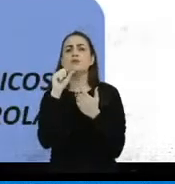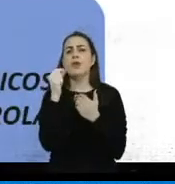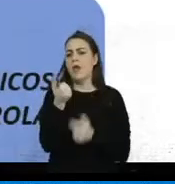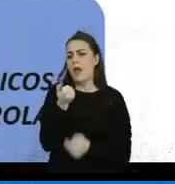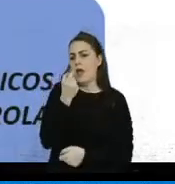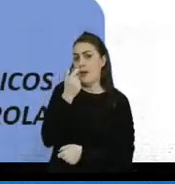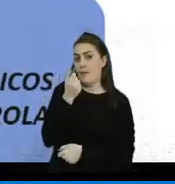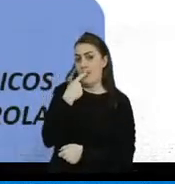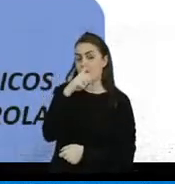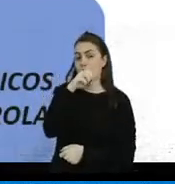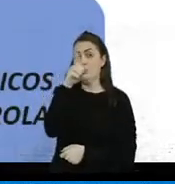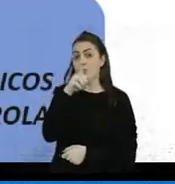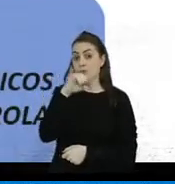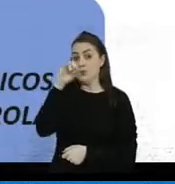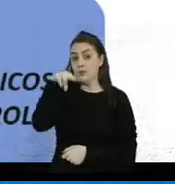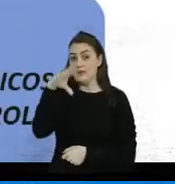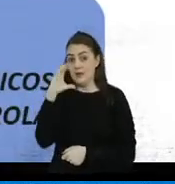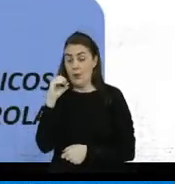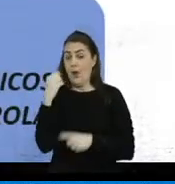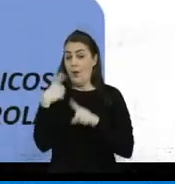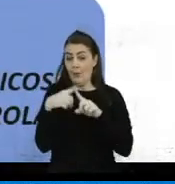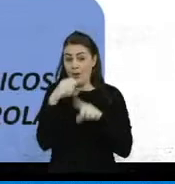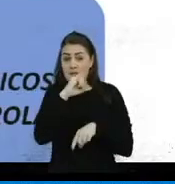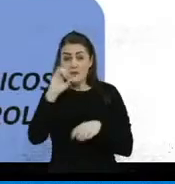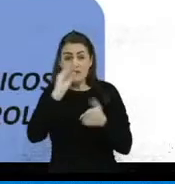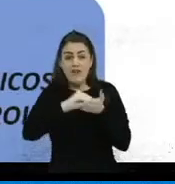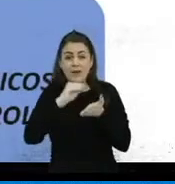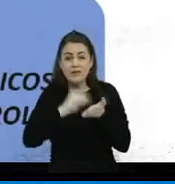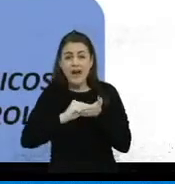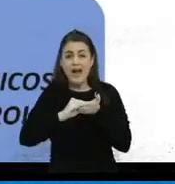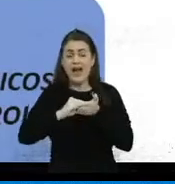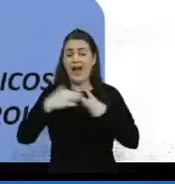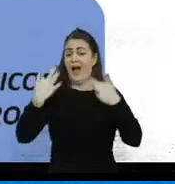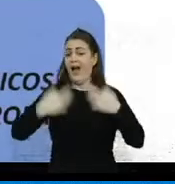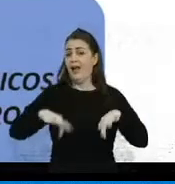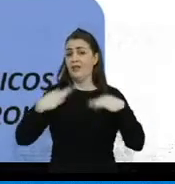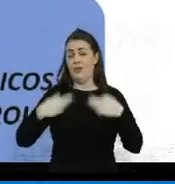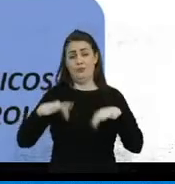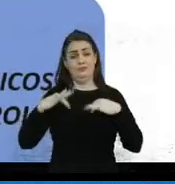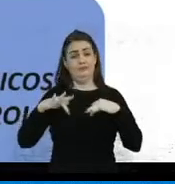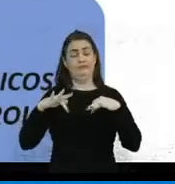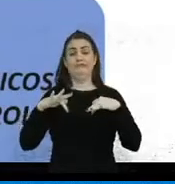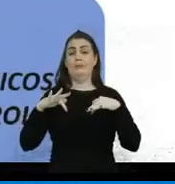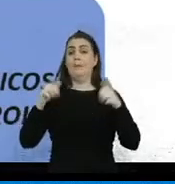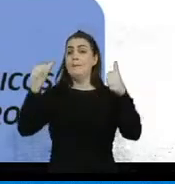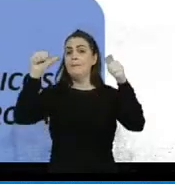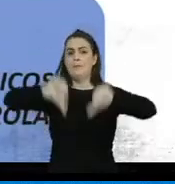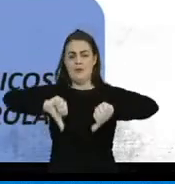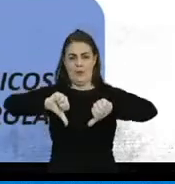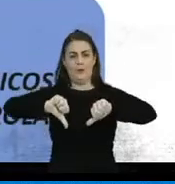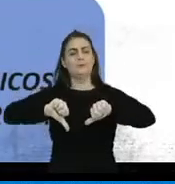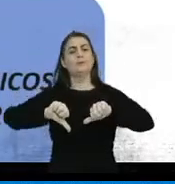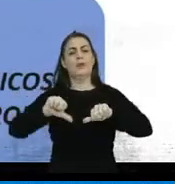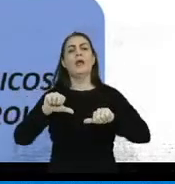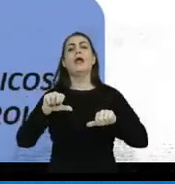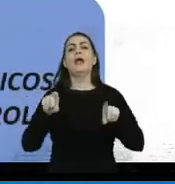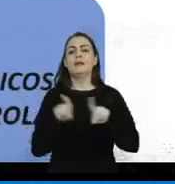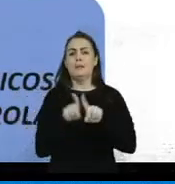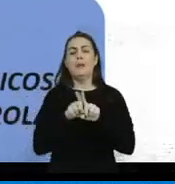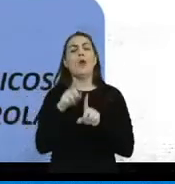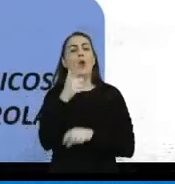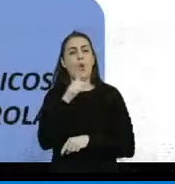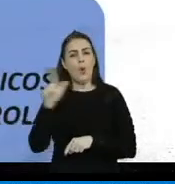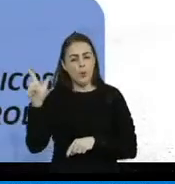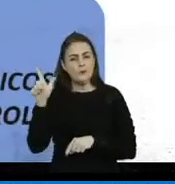outra substância que também ajuda a baixar o glutamato do cérebro, lembrando que o glutamato alto traz dor, então eu